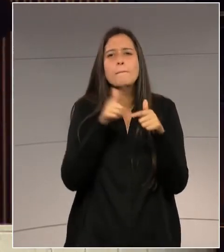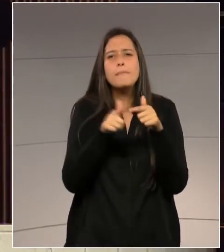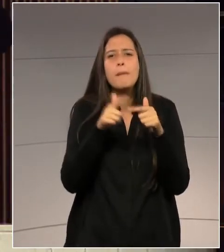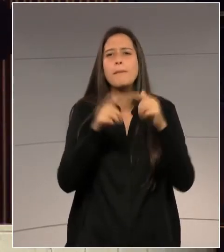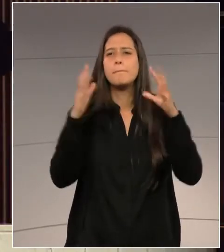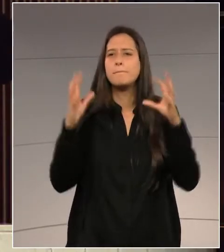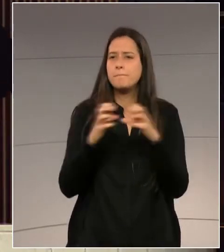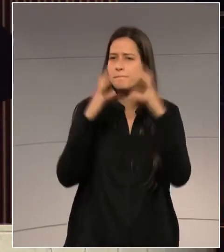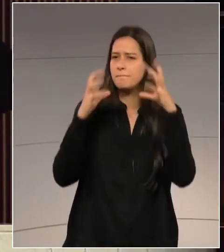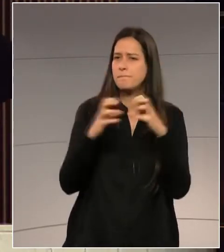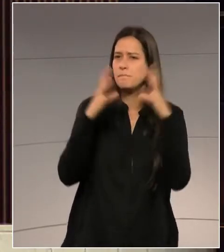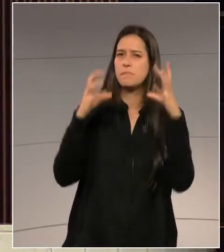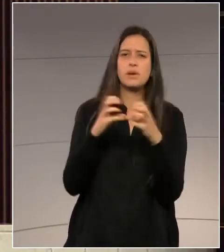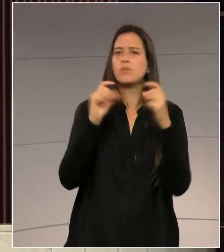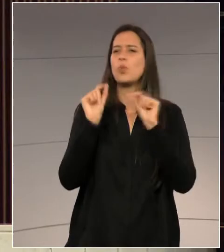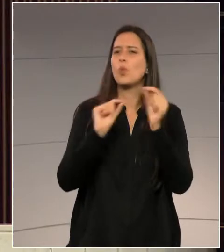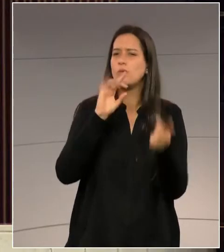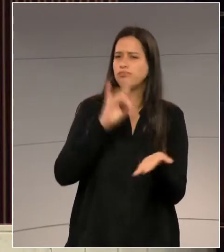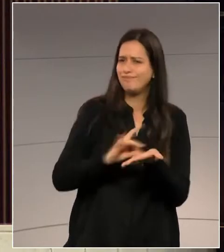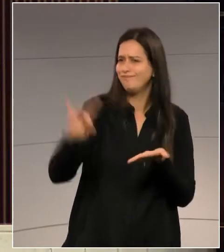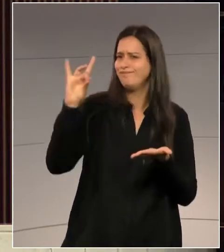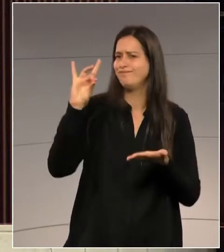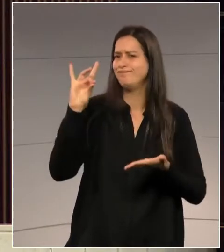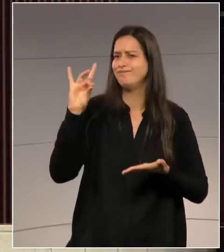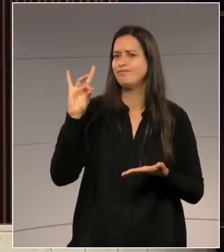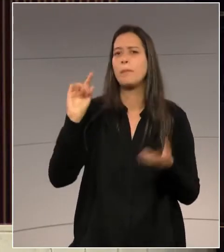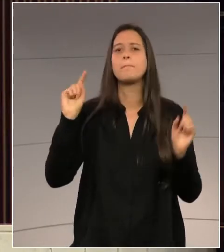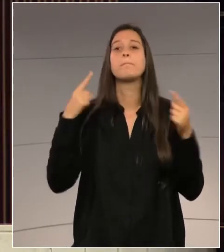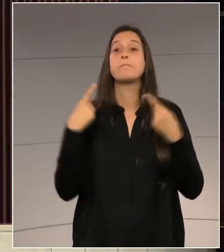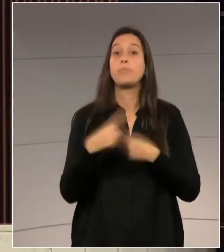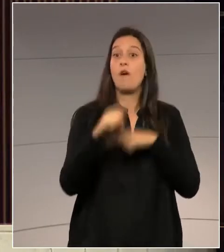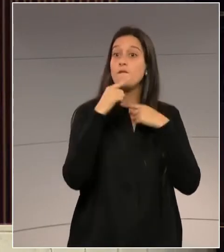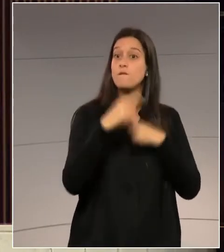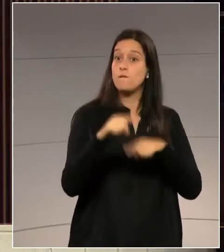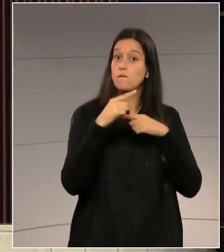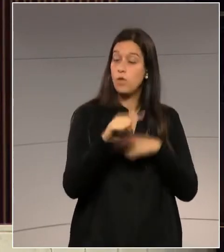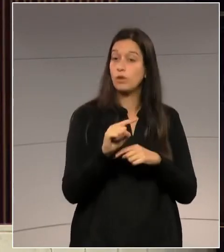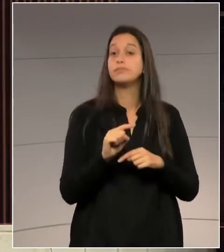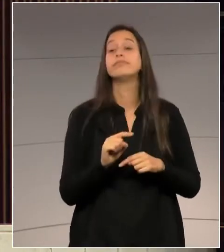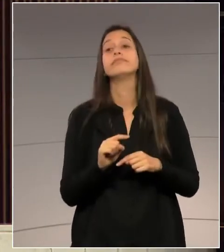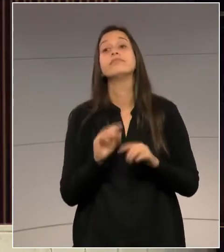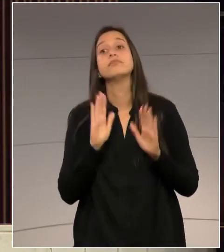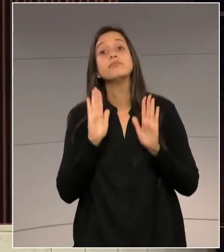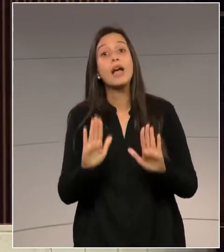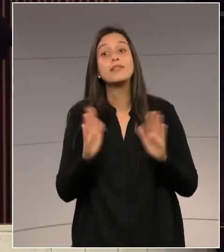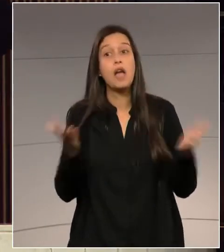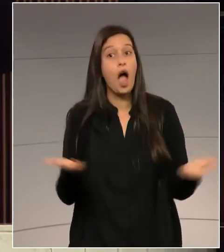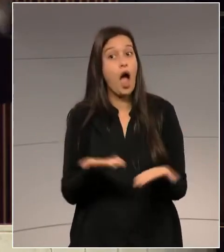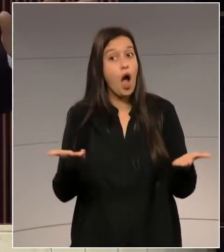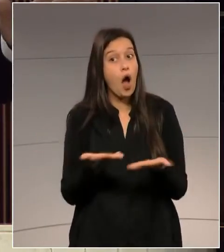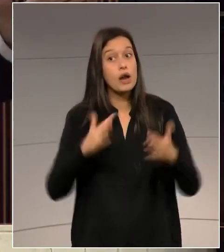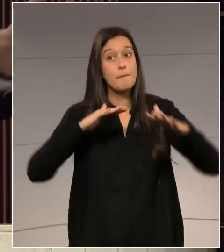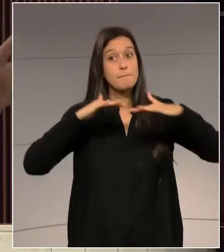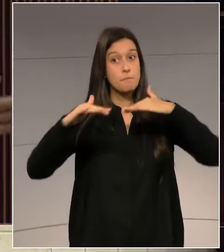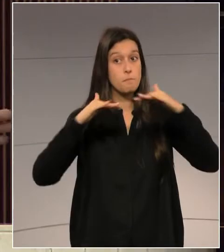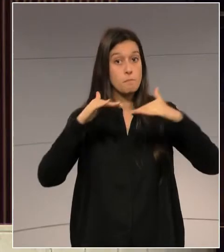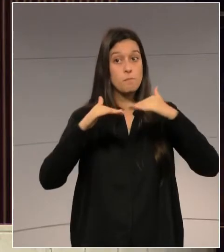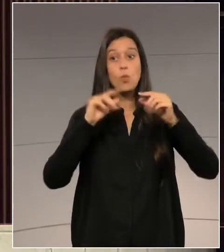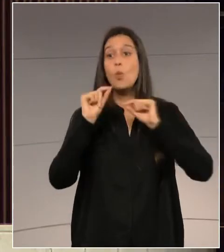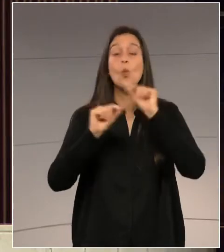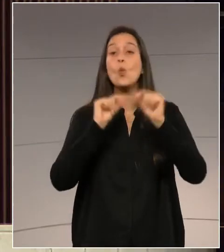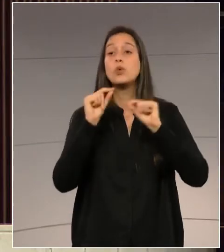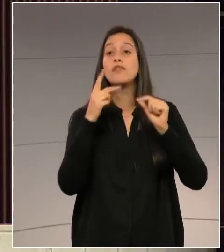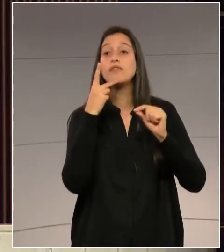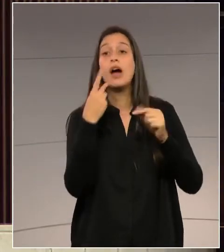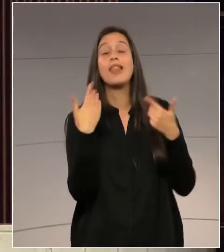o que está sendo provocado hoje aqui pode ter frutos lá na frente esse movimento de deixar por si só de